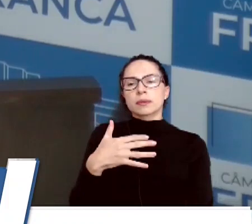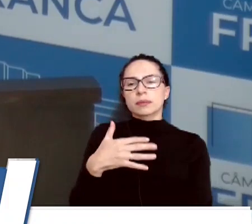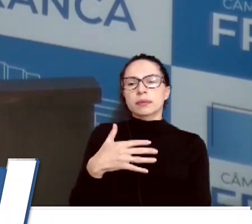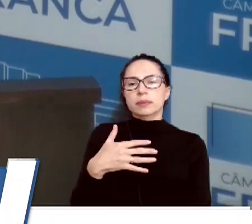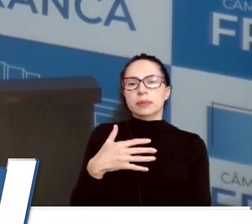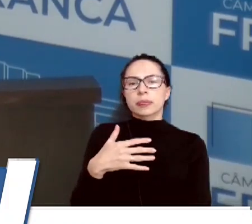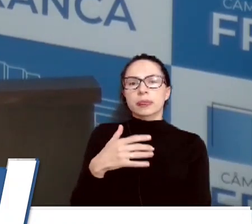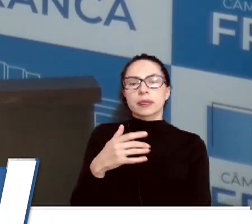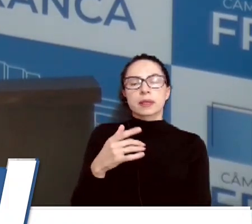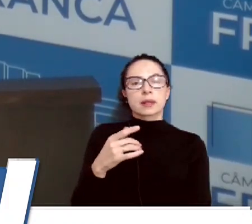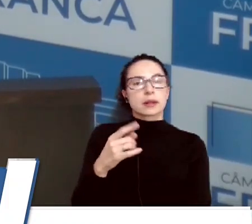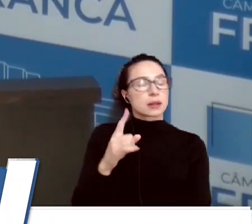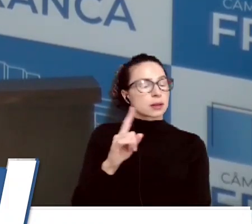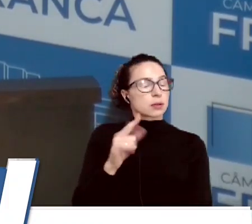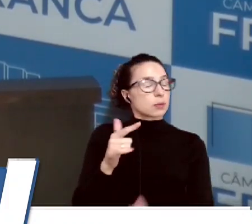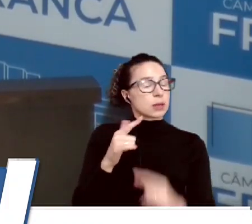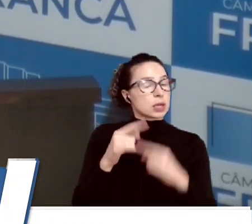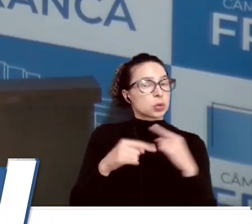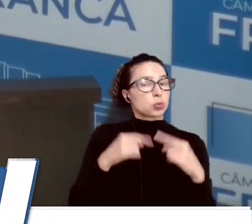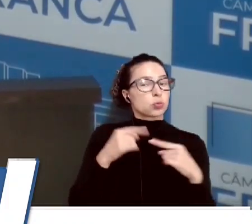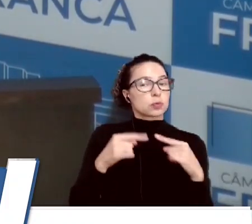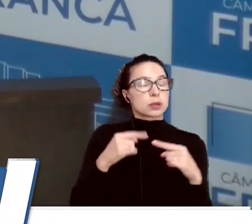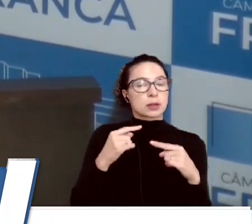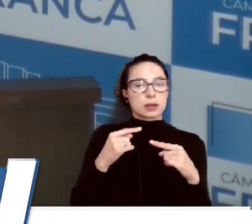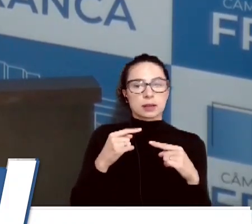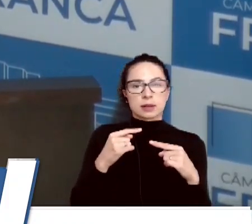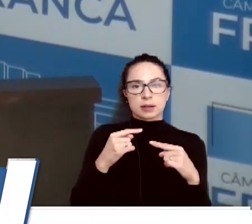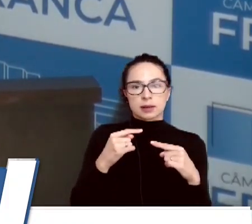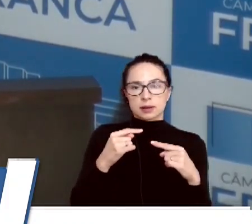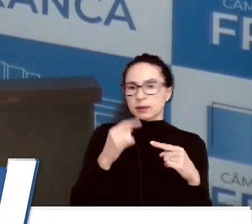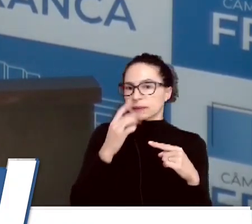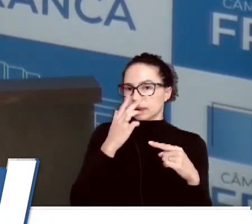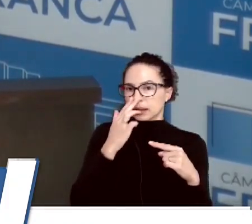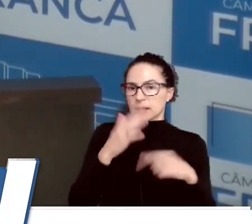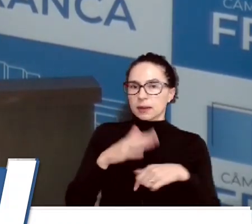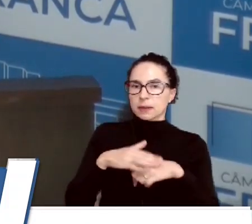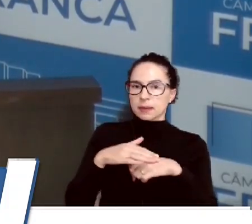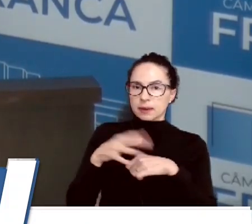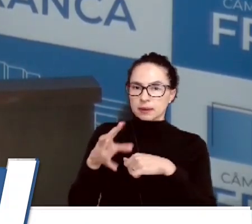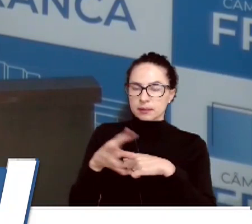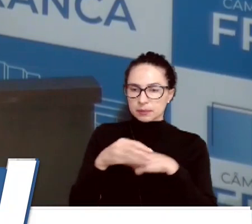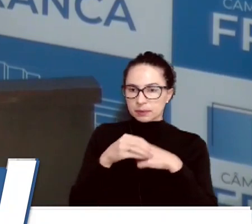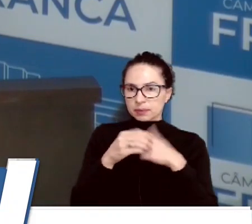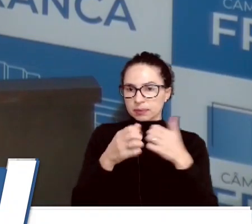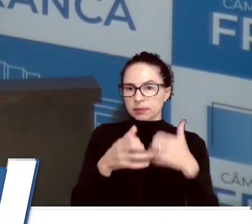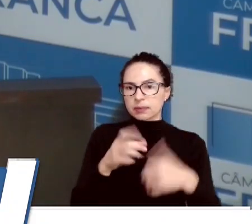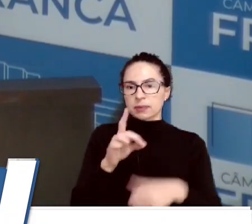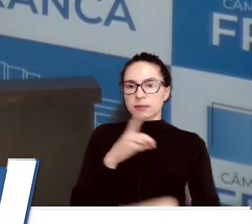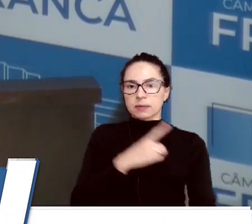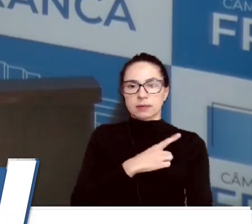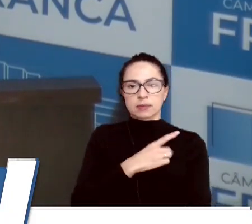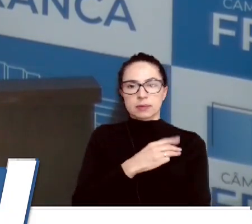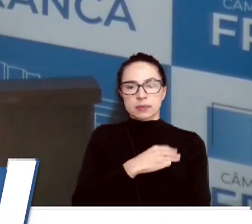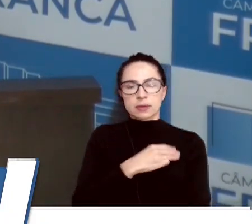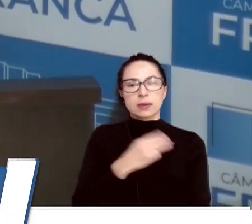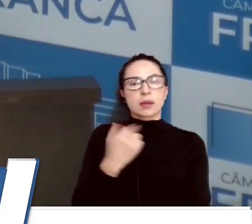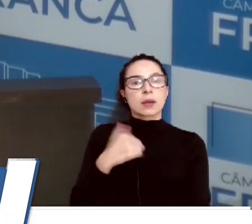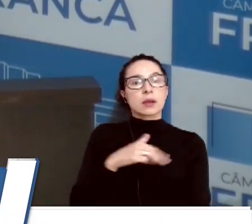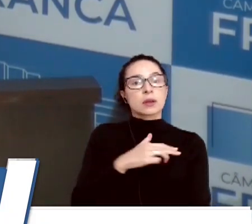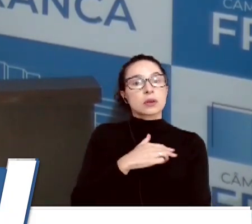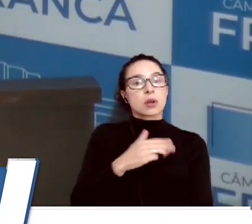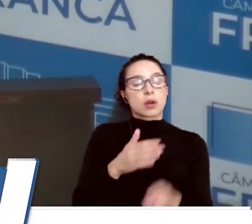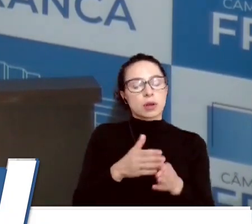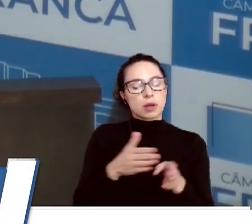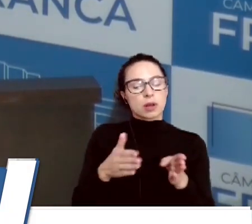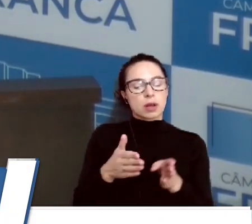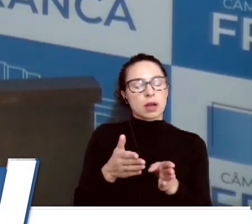que não fique dúvida, como disse aqui o Della Mota, nós estamos em período